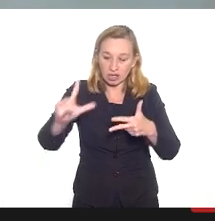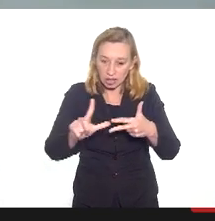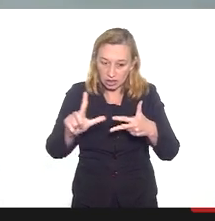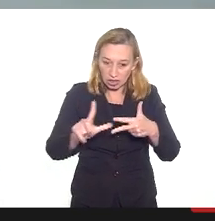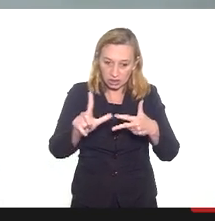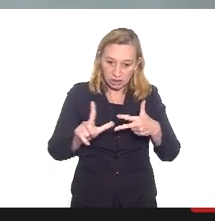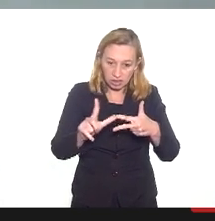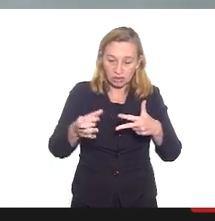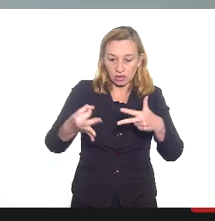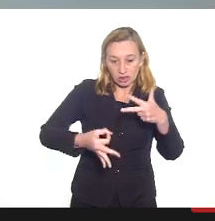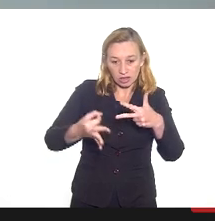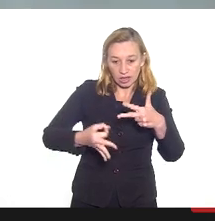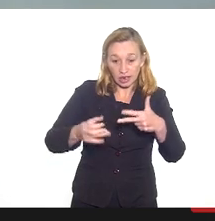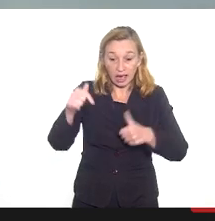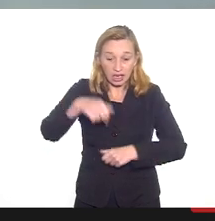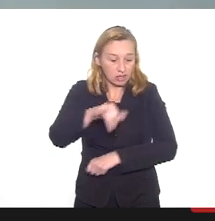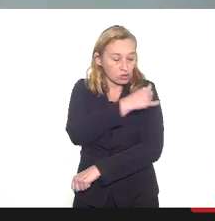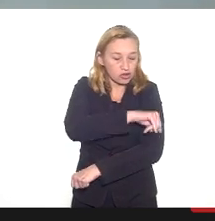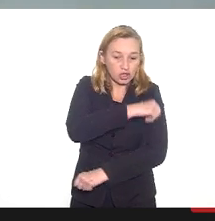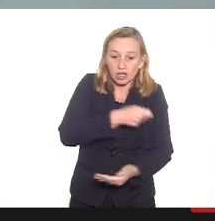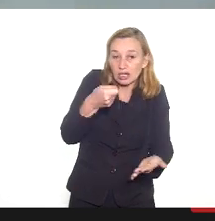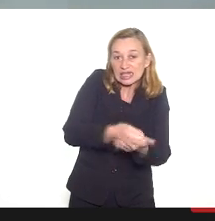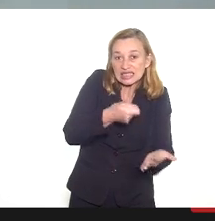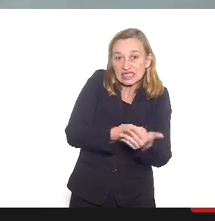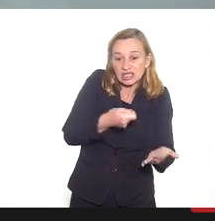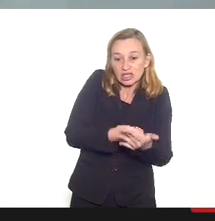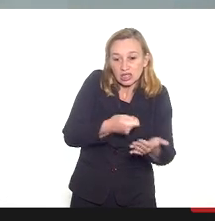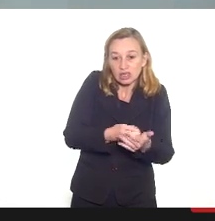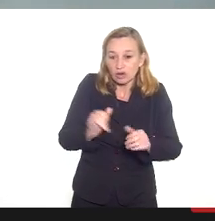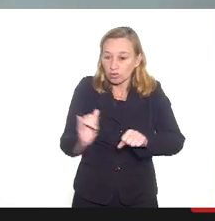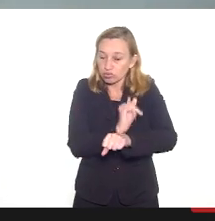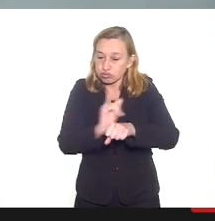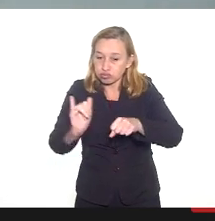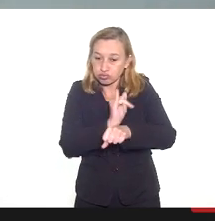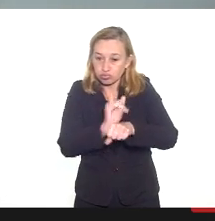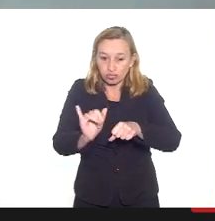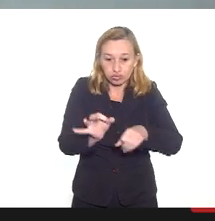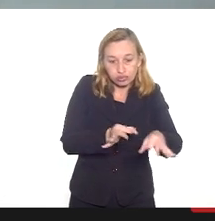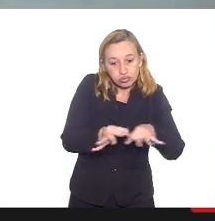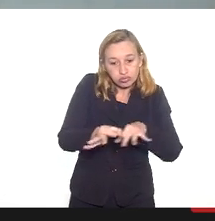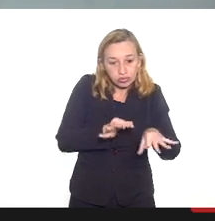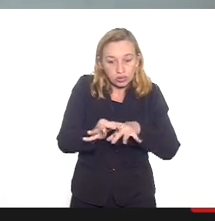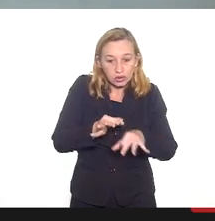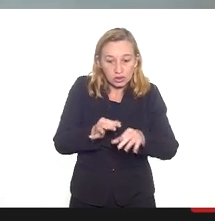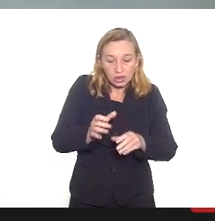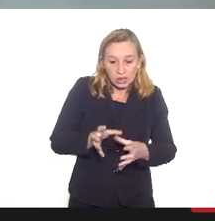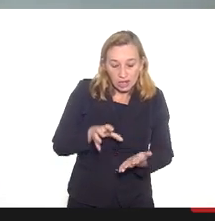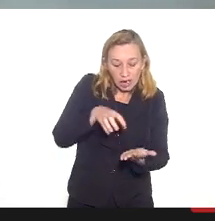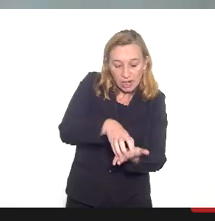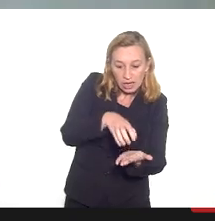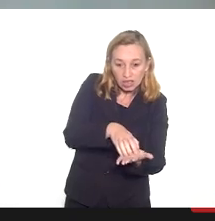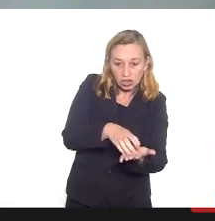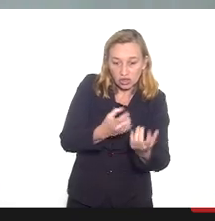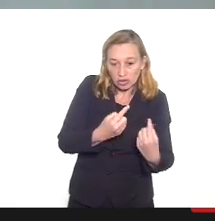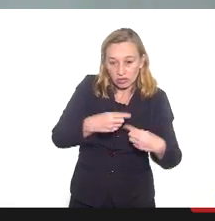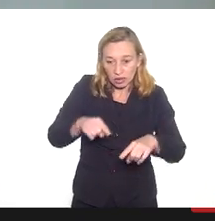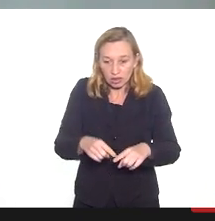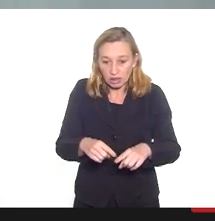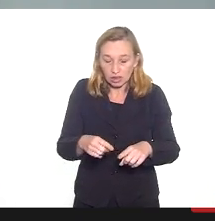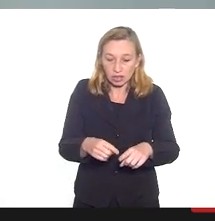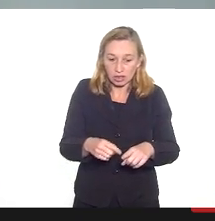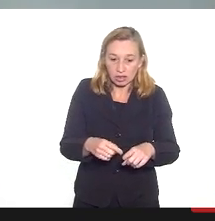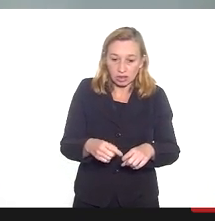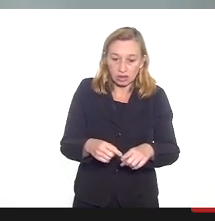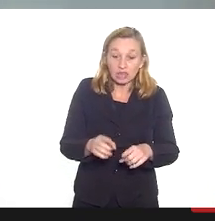de Janeiro, exigir a rearticulação da rede de enfrentamento à violência do Estado, de verdade,